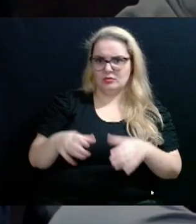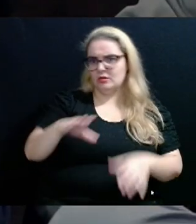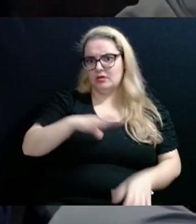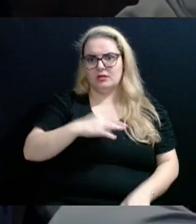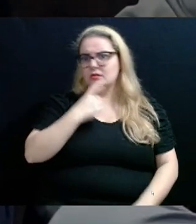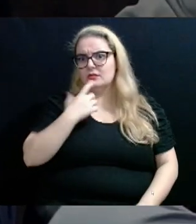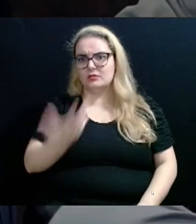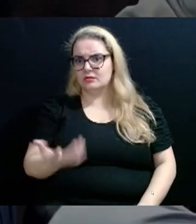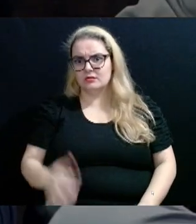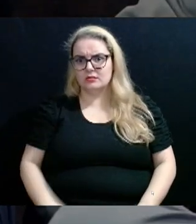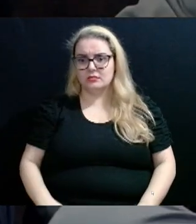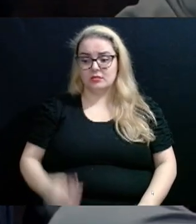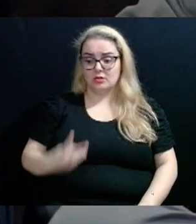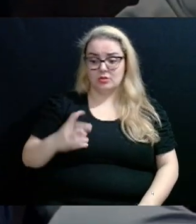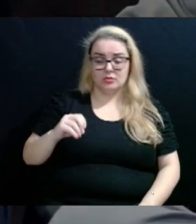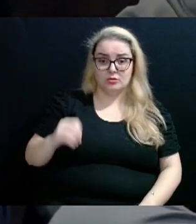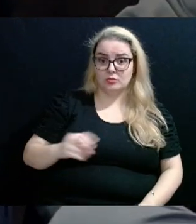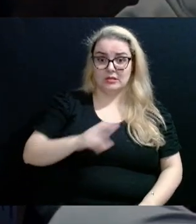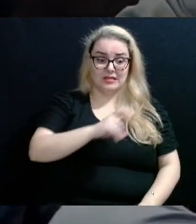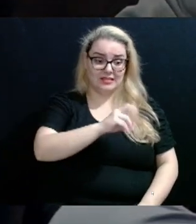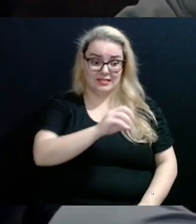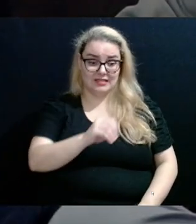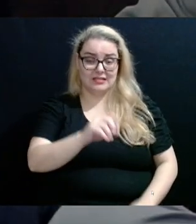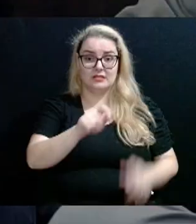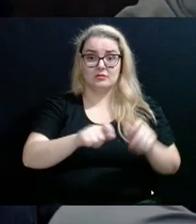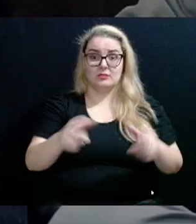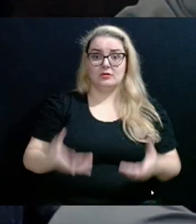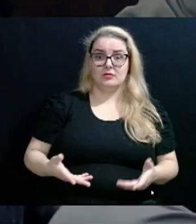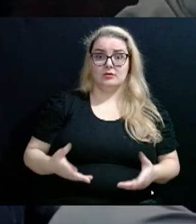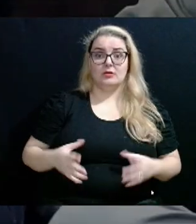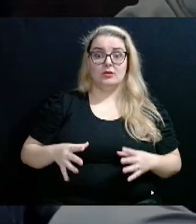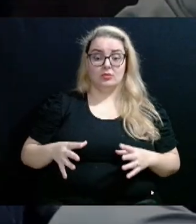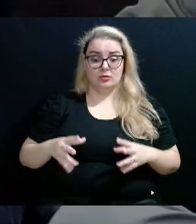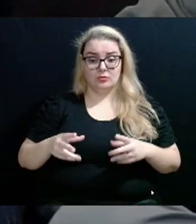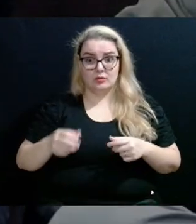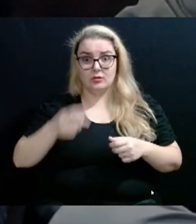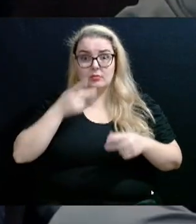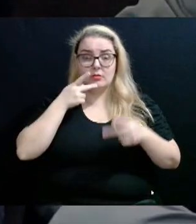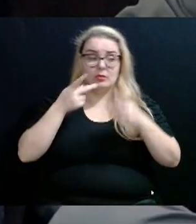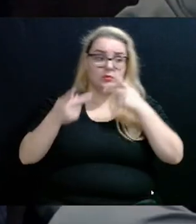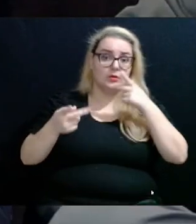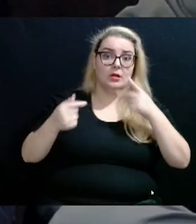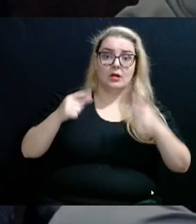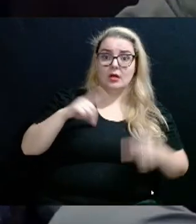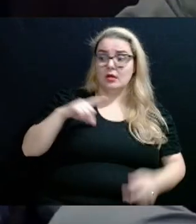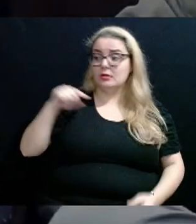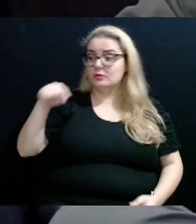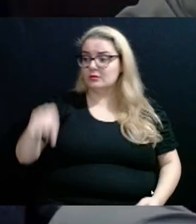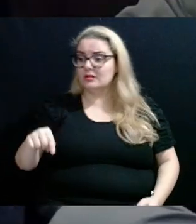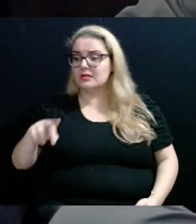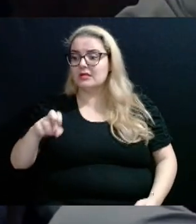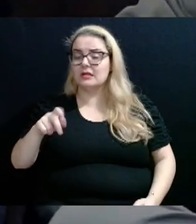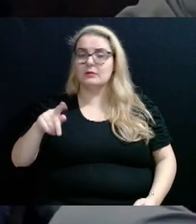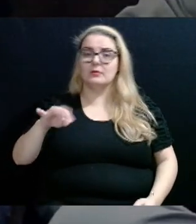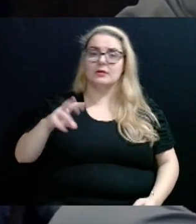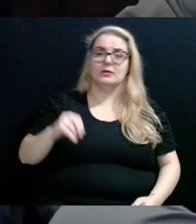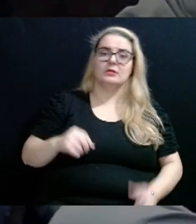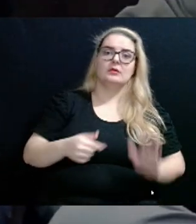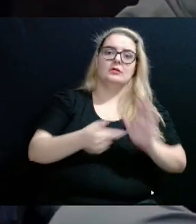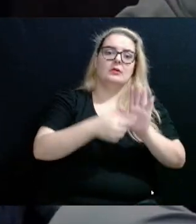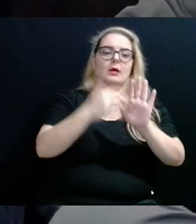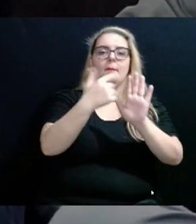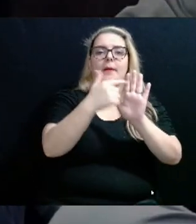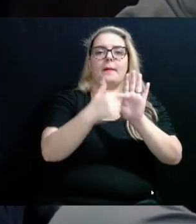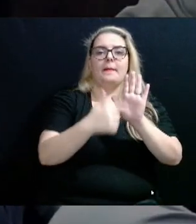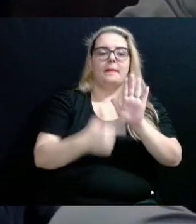500 pessoas, todo mundo falando, olha, eu tenho essas repetidas, daí mostra lá uma lista de 150